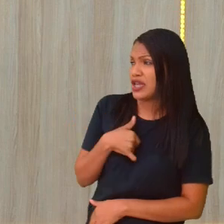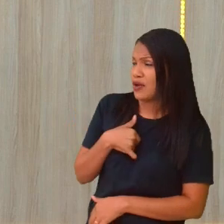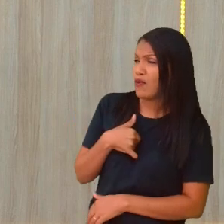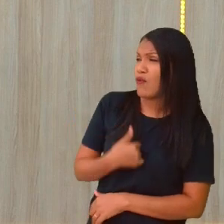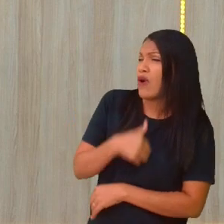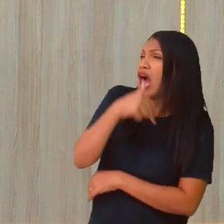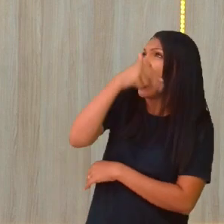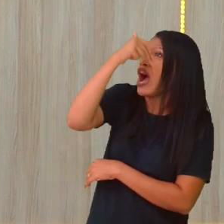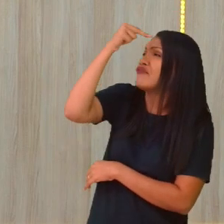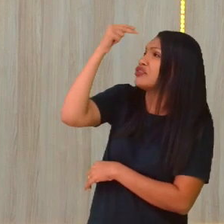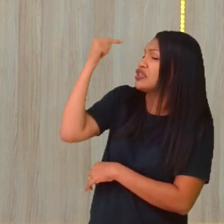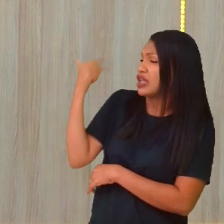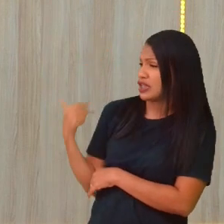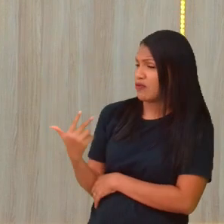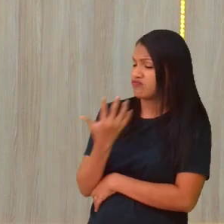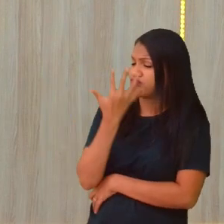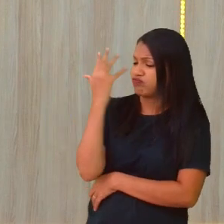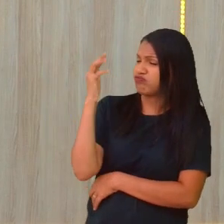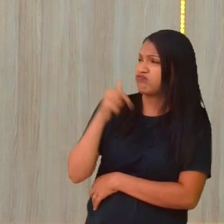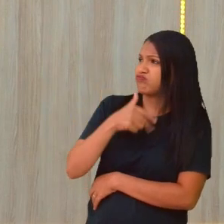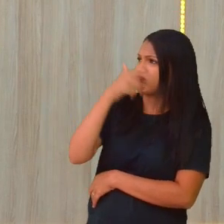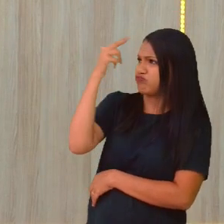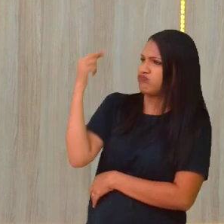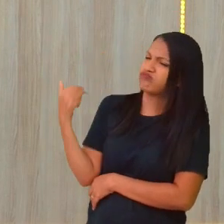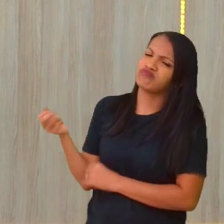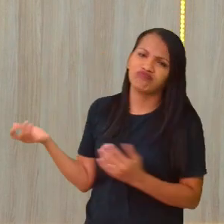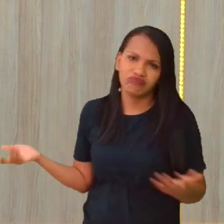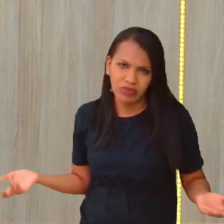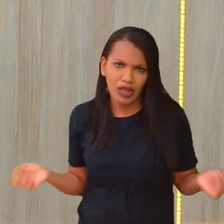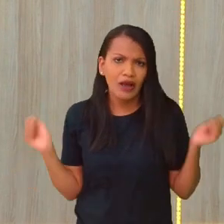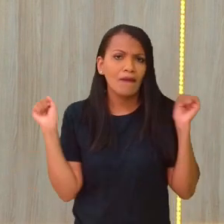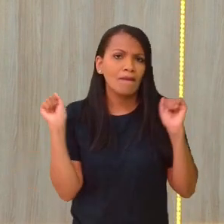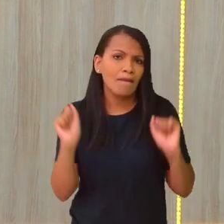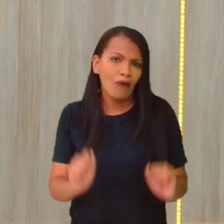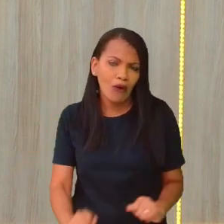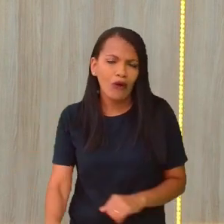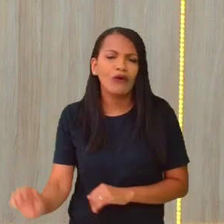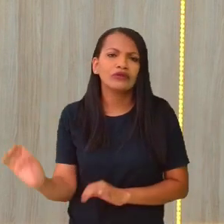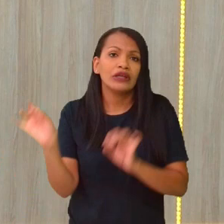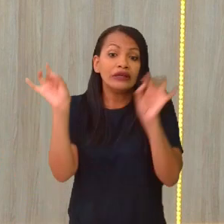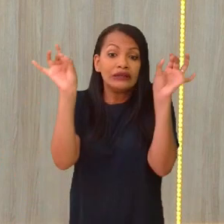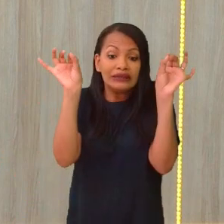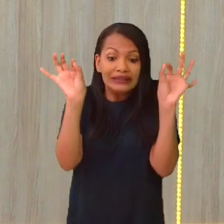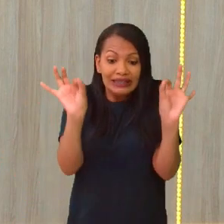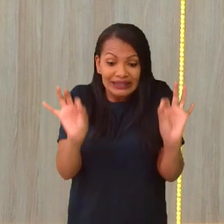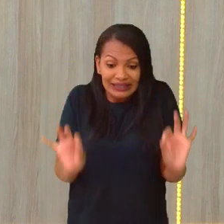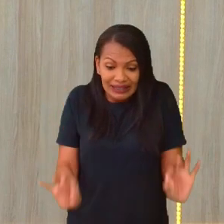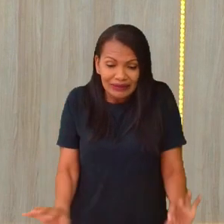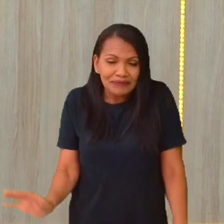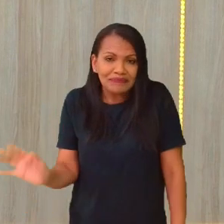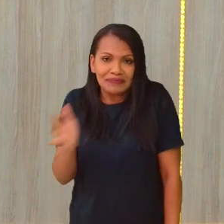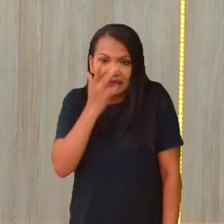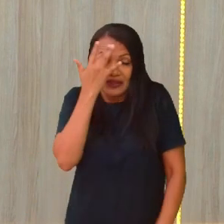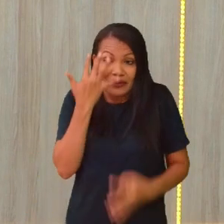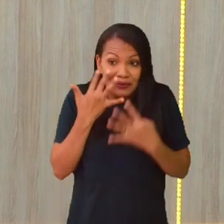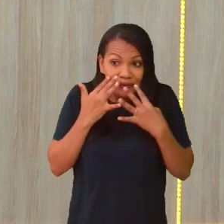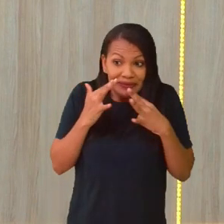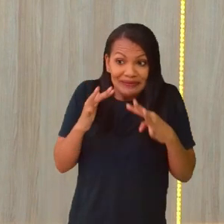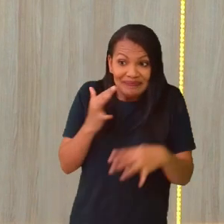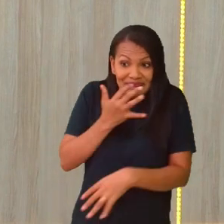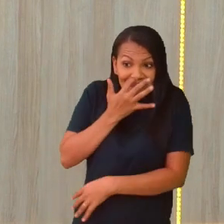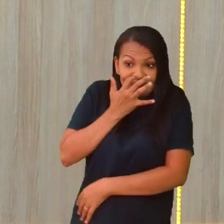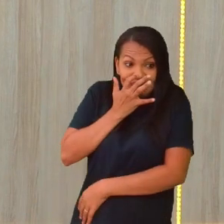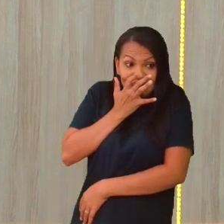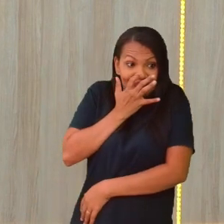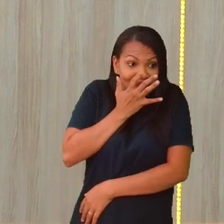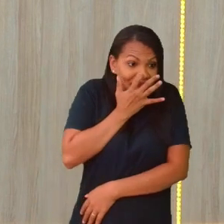sendo árvore de Natal. E que assim ela poderia enfeitar a casa de alguém, né? Ser admirada, ser apreciada, ter